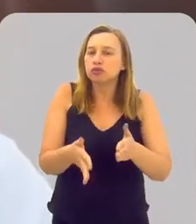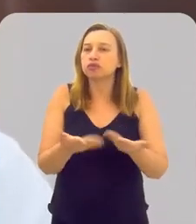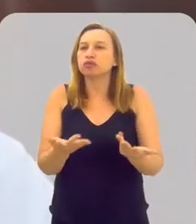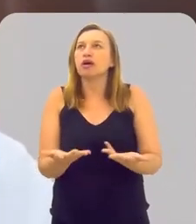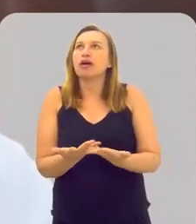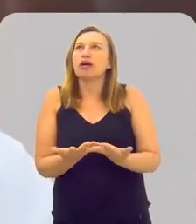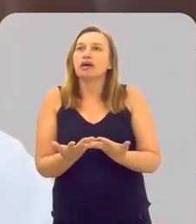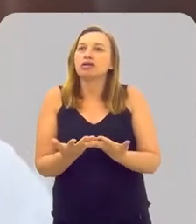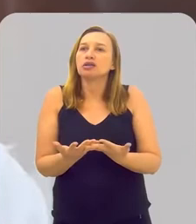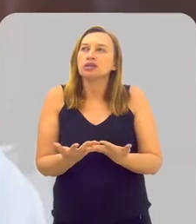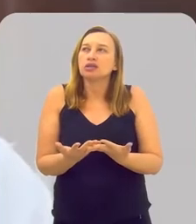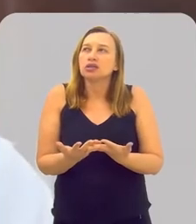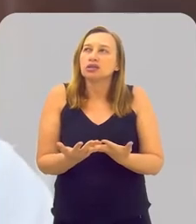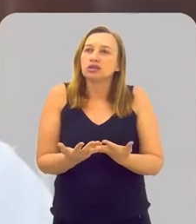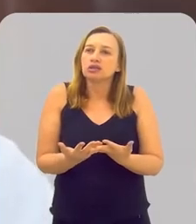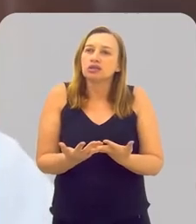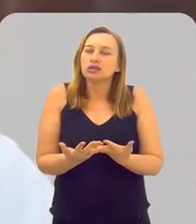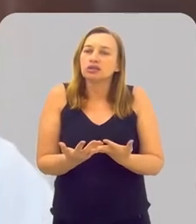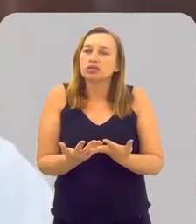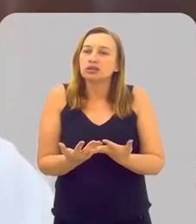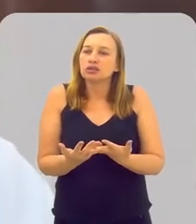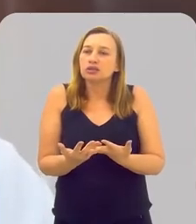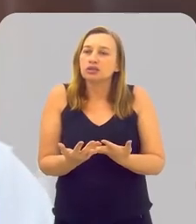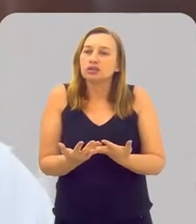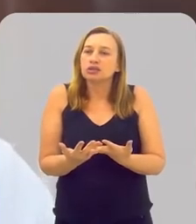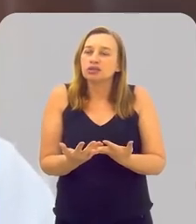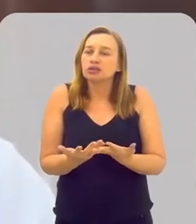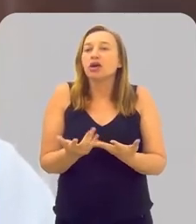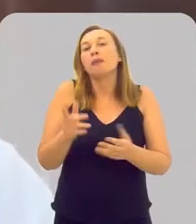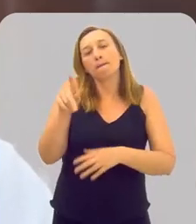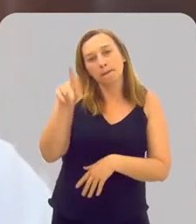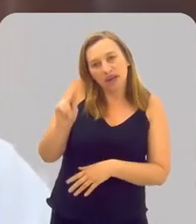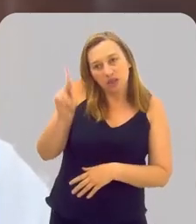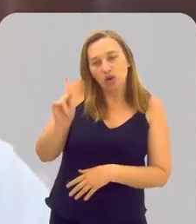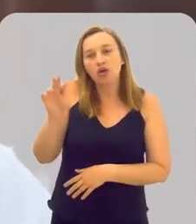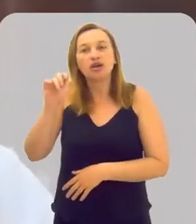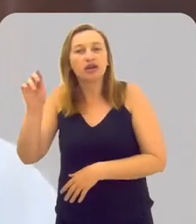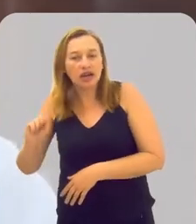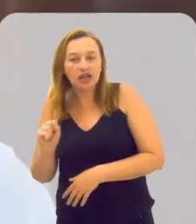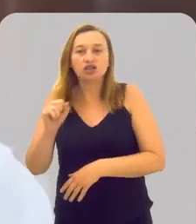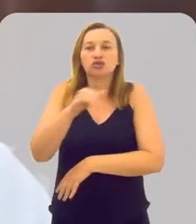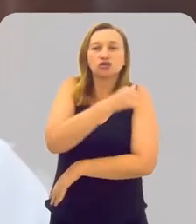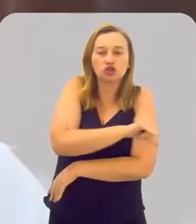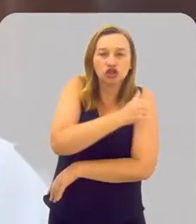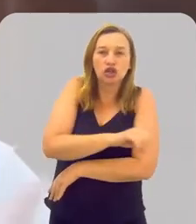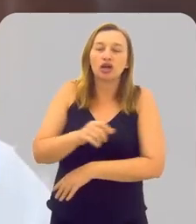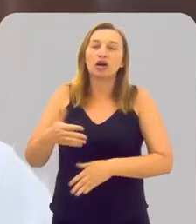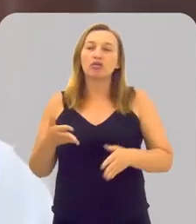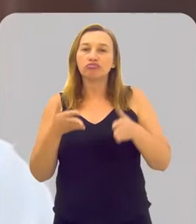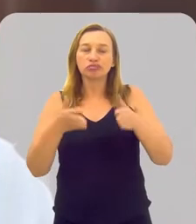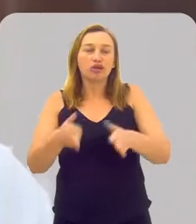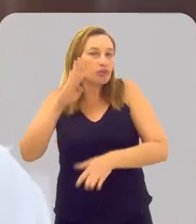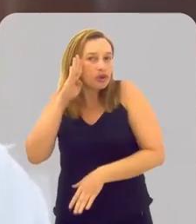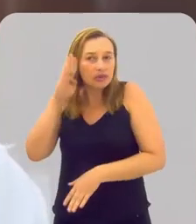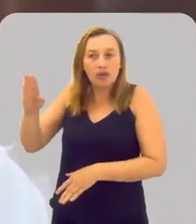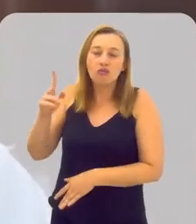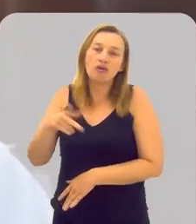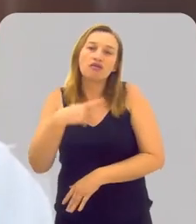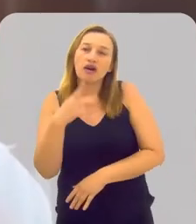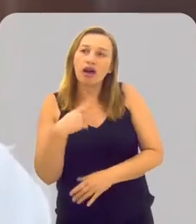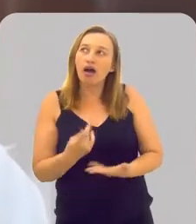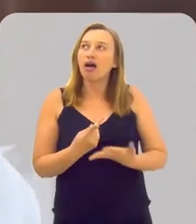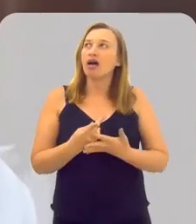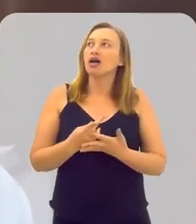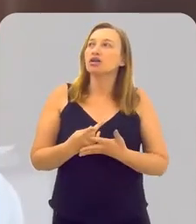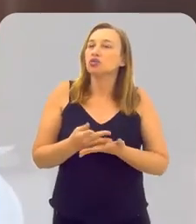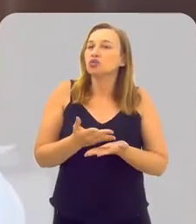direcionador da decisão do investimento. E aí são assim como o petróleo e gás dentro do Rio de Janeiro, né? É um tema